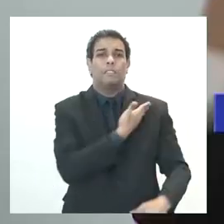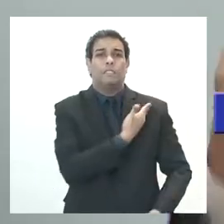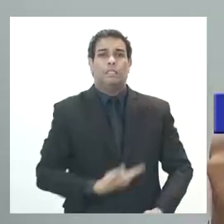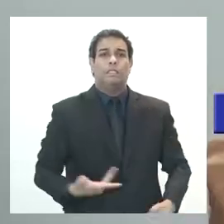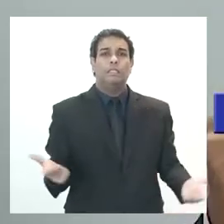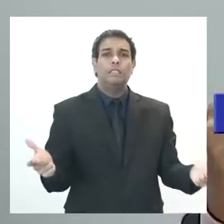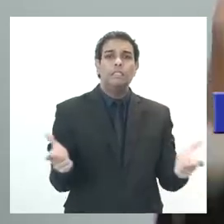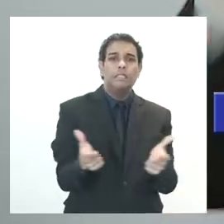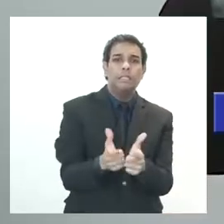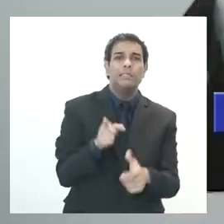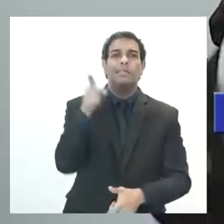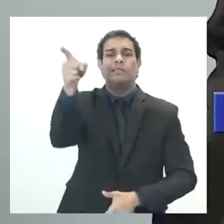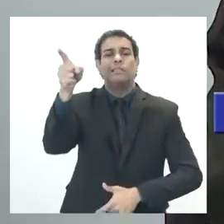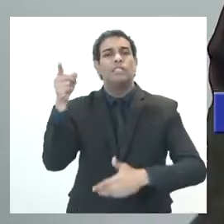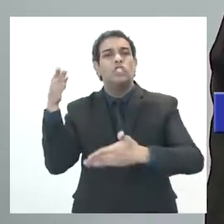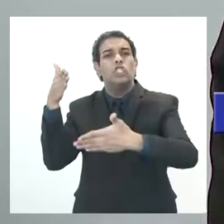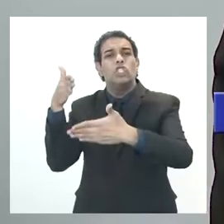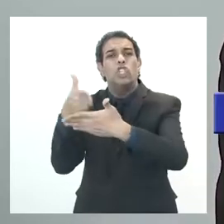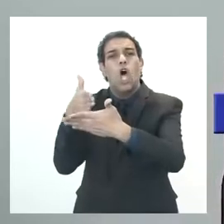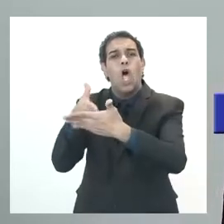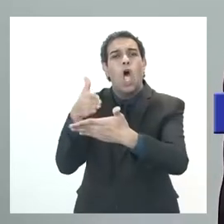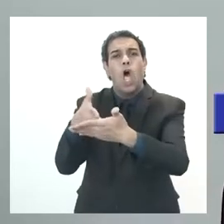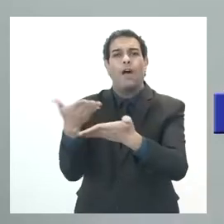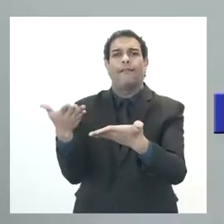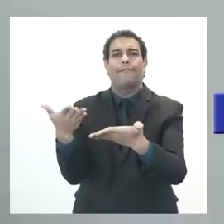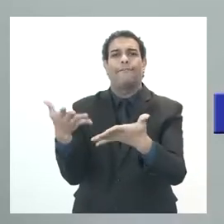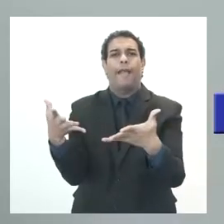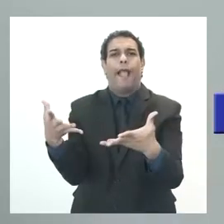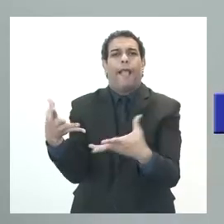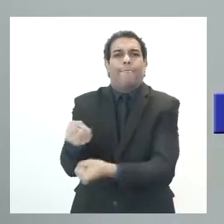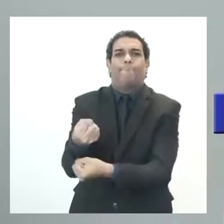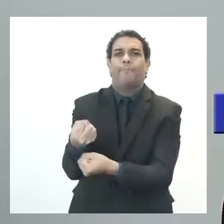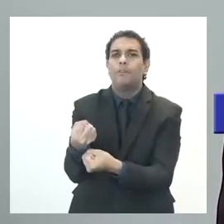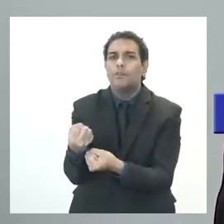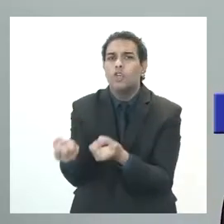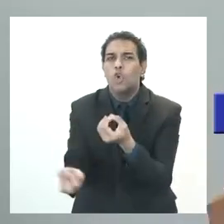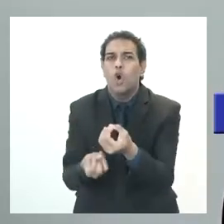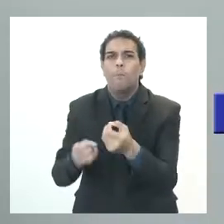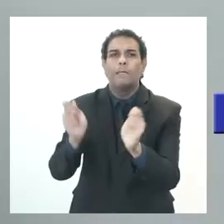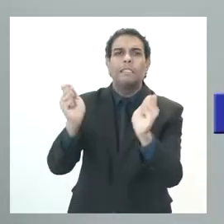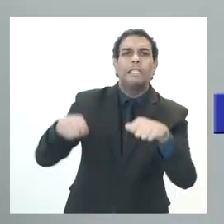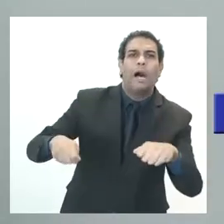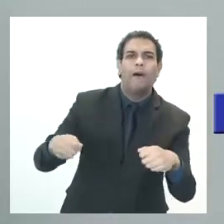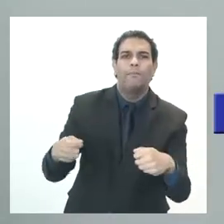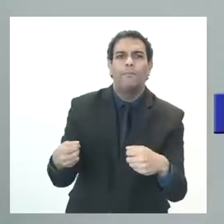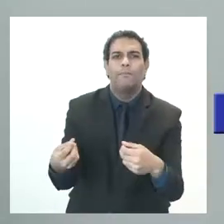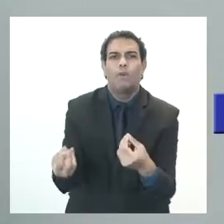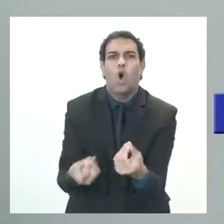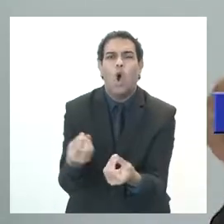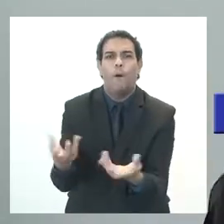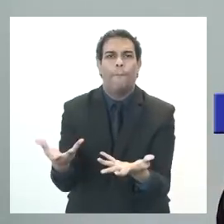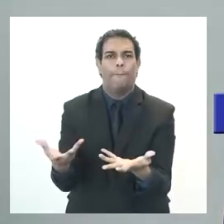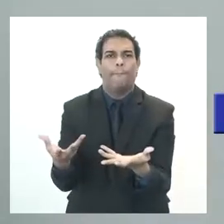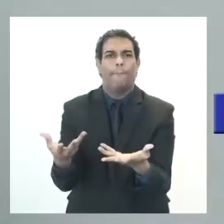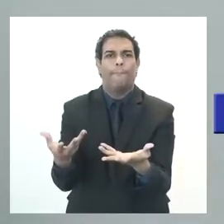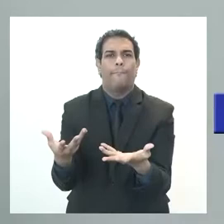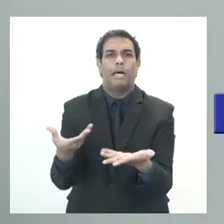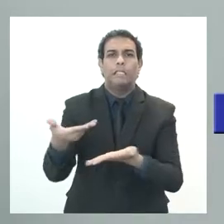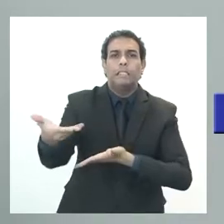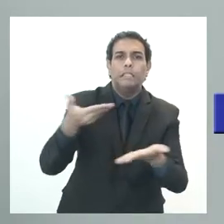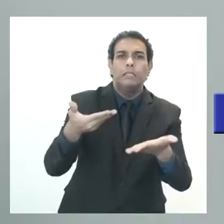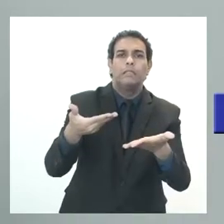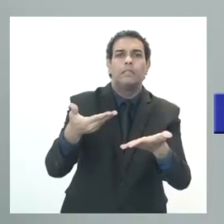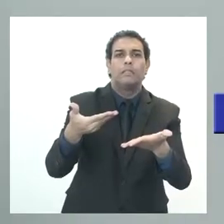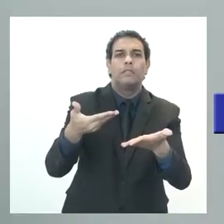querem o teto de gastos eles querem estrangula cada vez mais a possibilidade de acesso